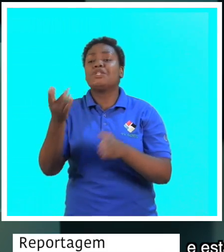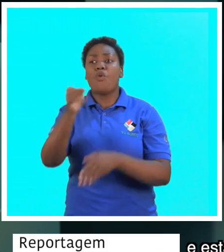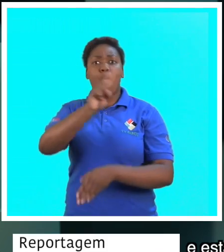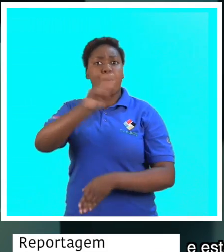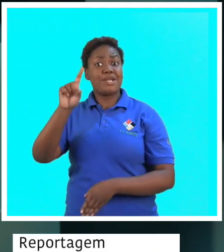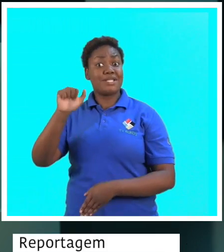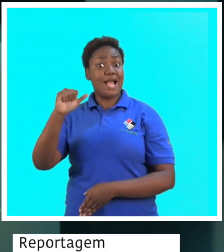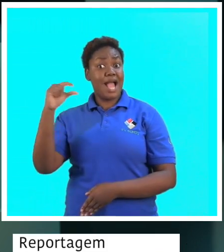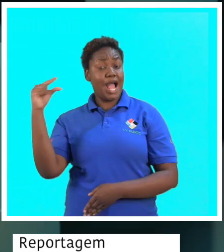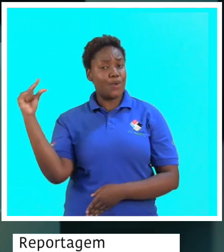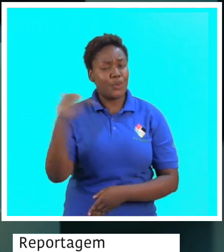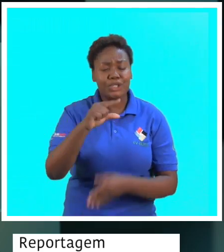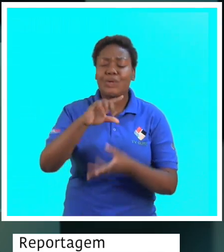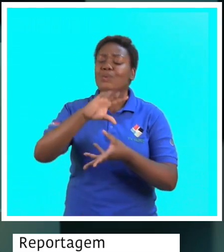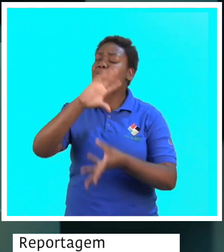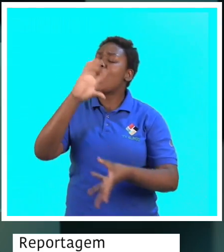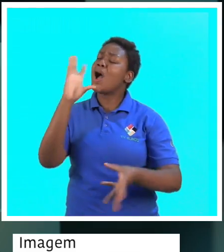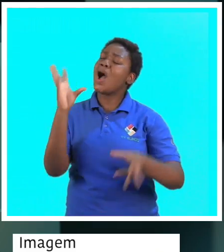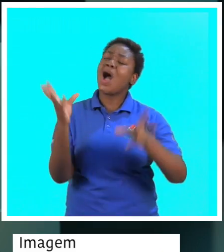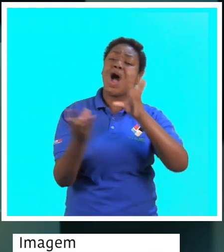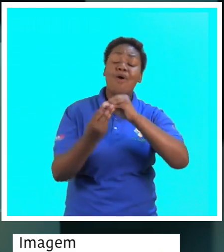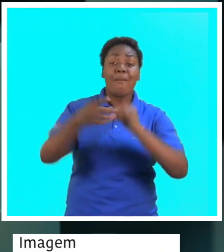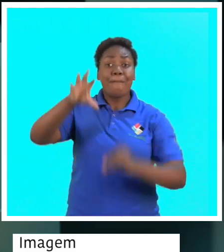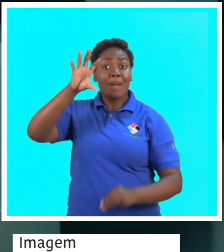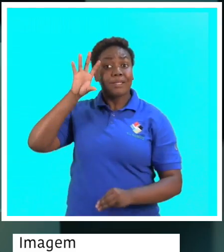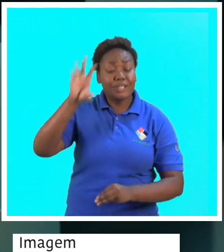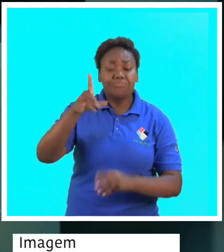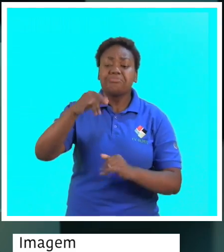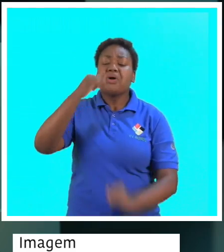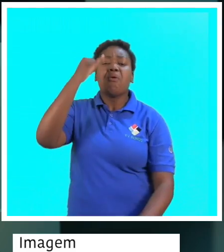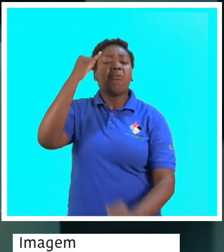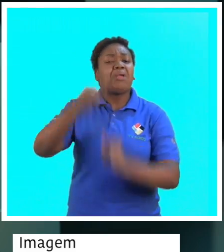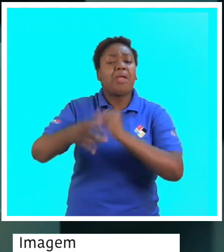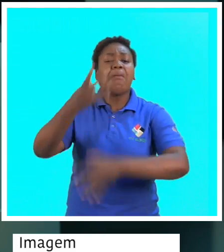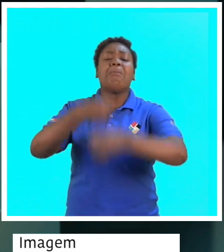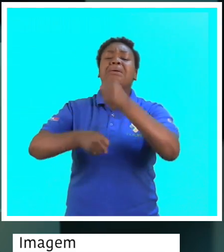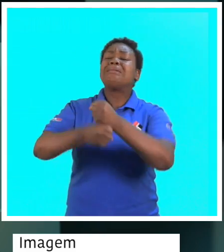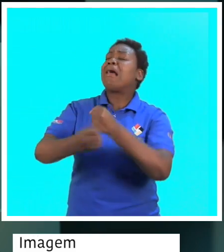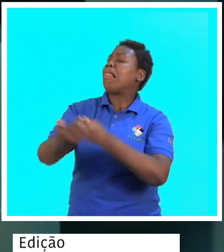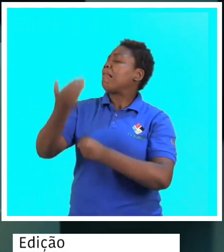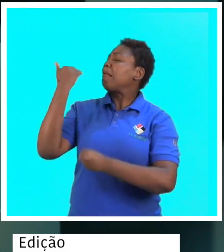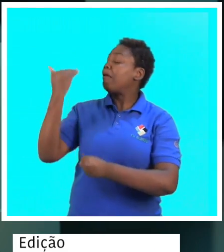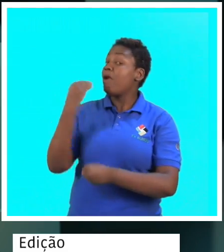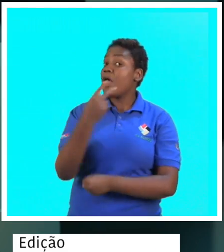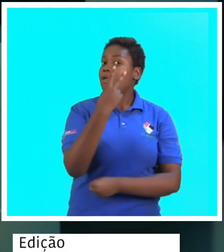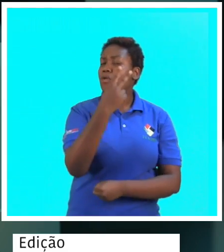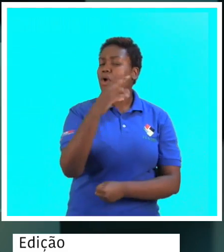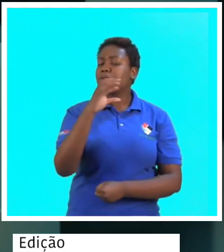de agosto próximo, em todo o país. O último